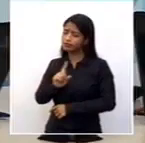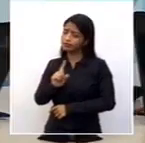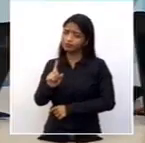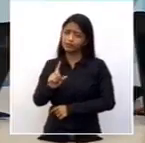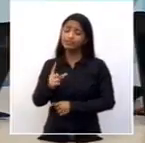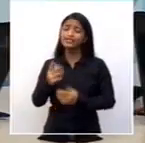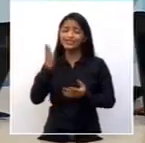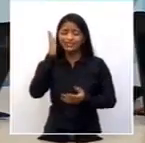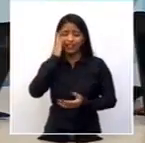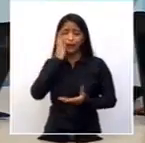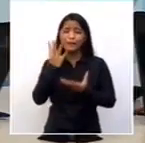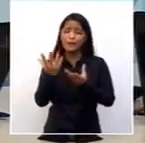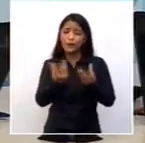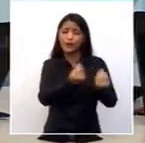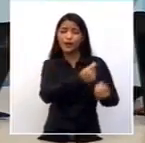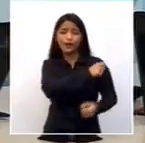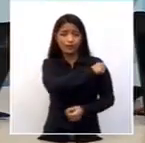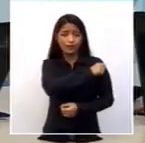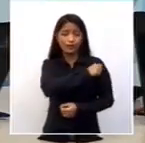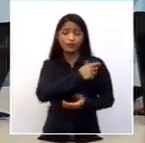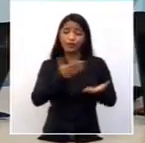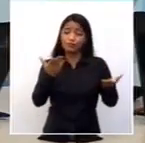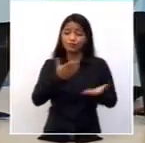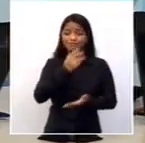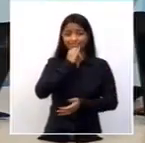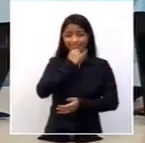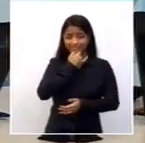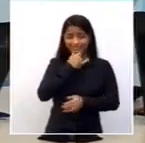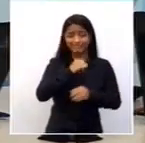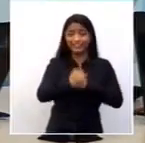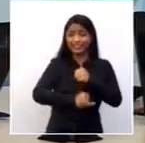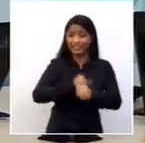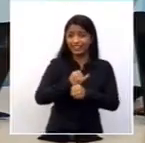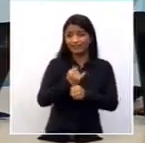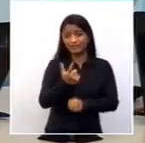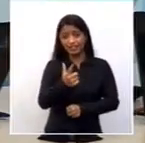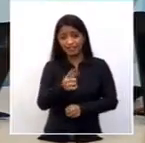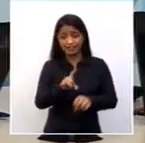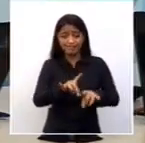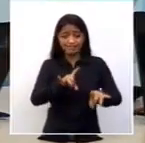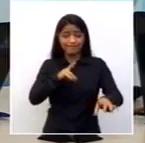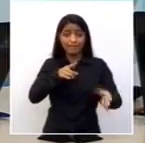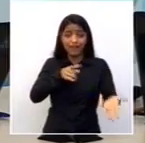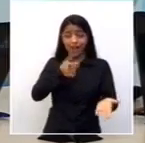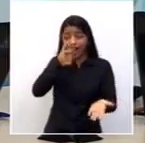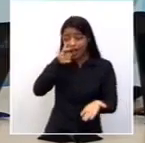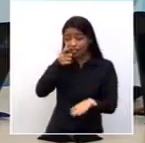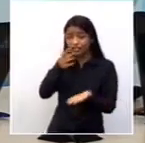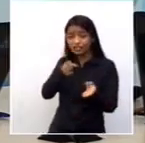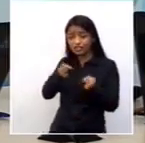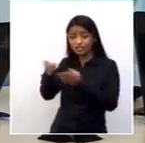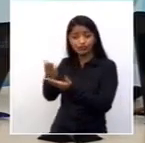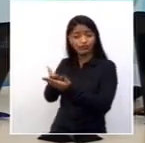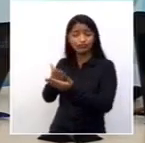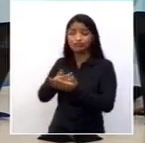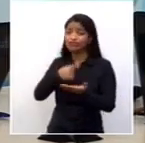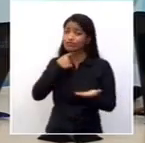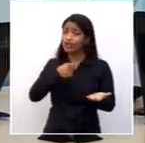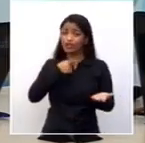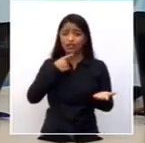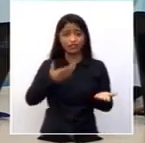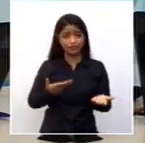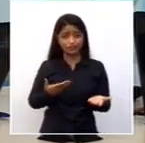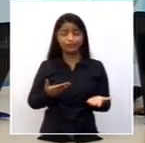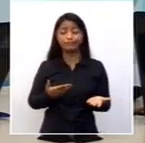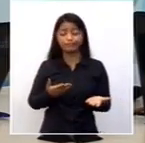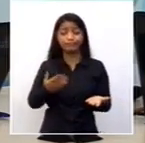que, infelizmente, nesse momento, eles não têm acesso a esses recursos. É importante também trabalhar com os recursos físicos,